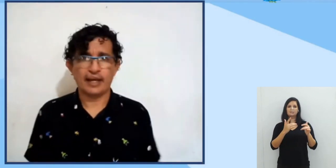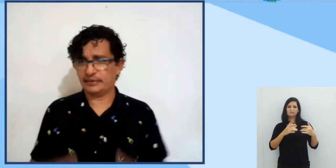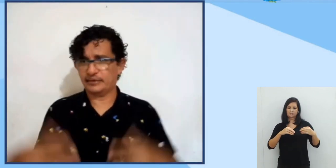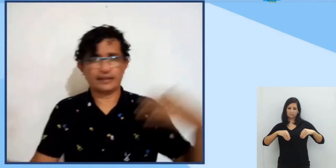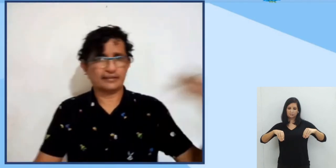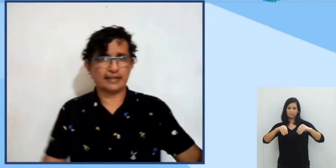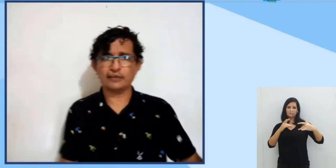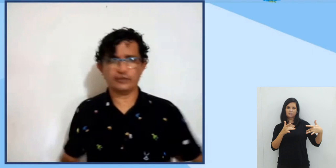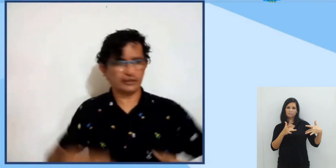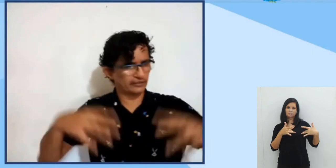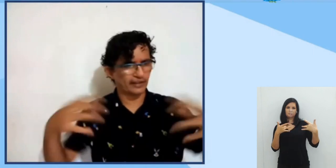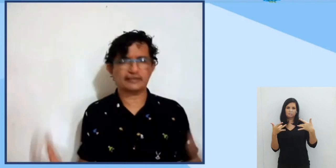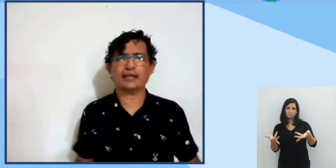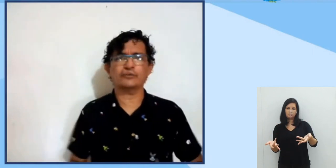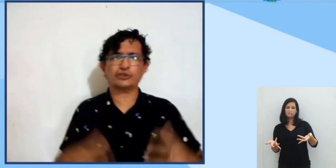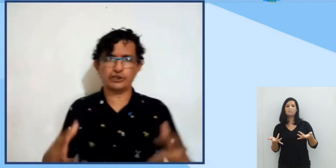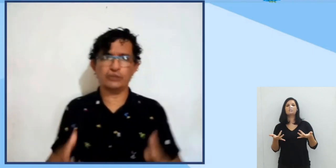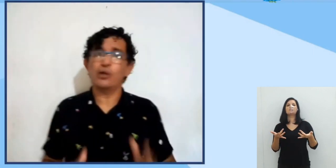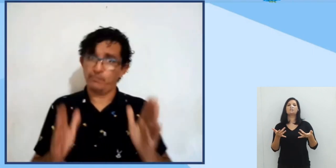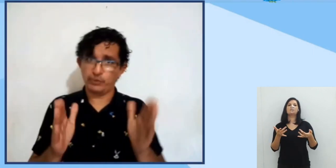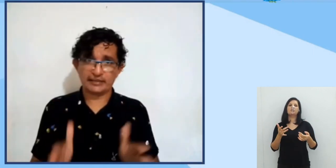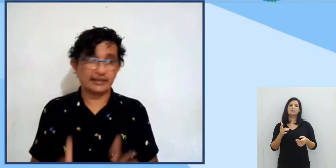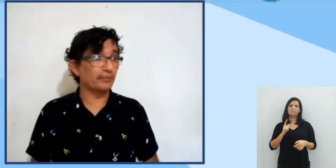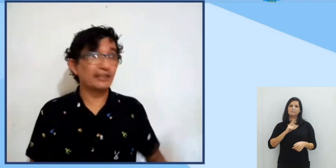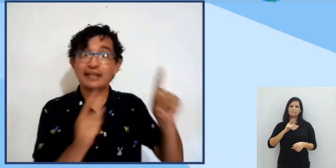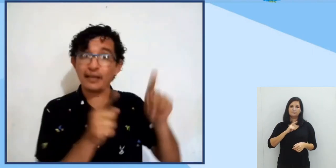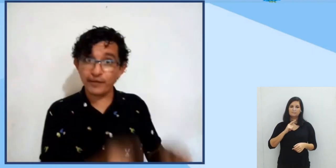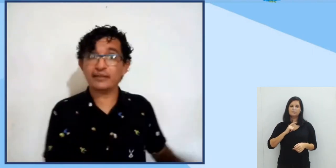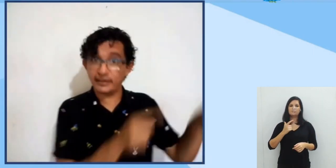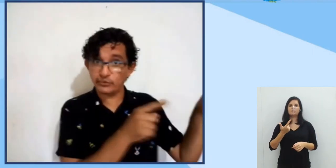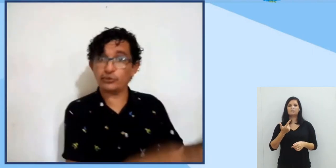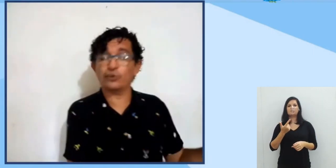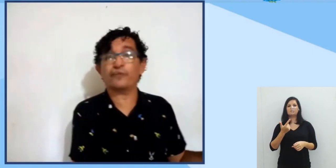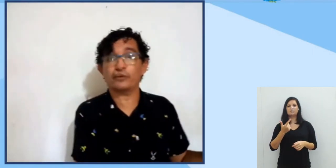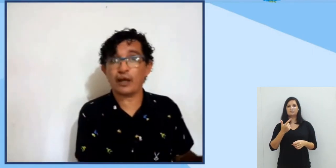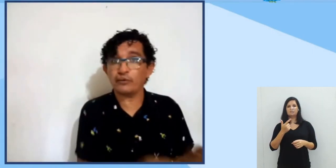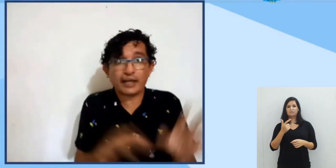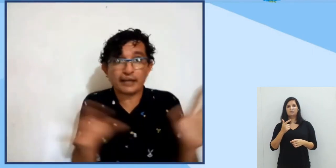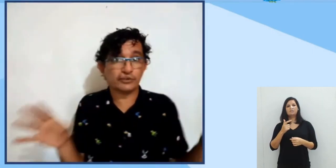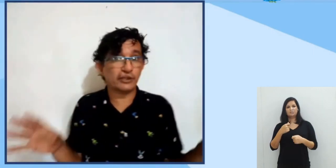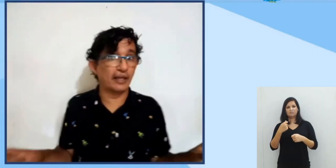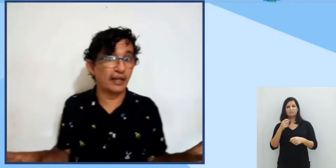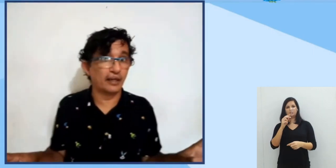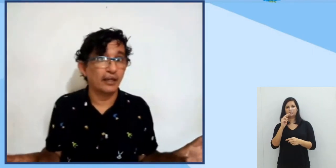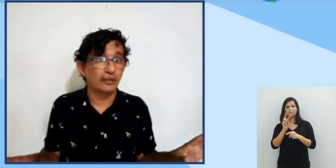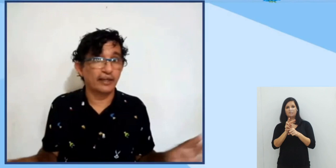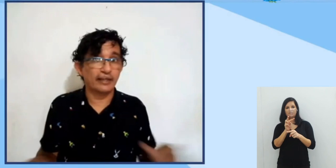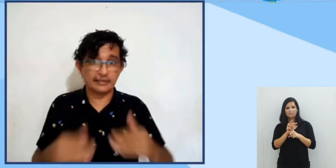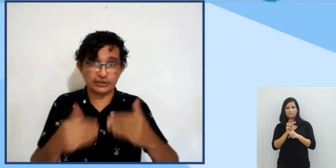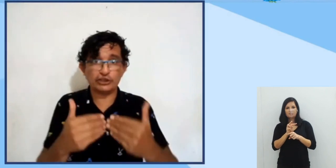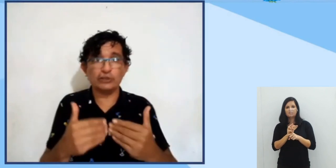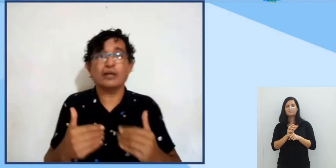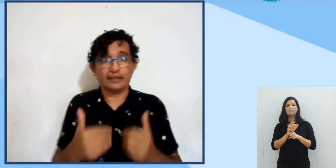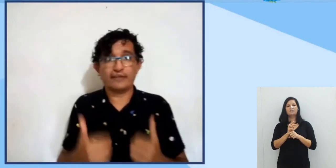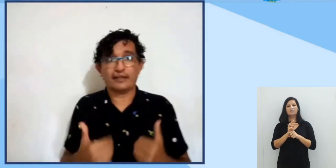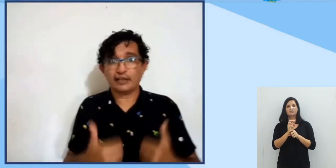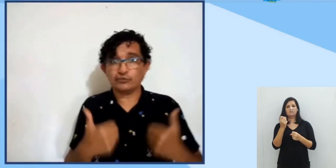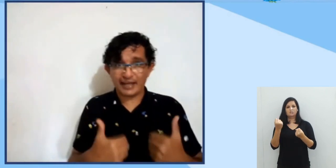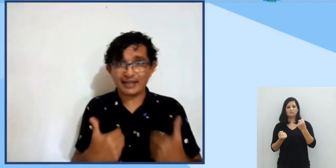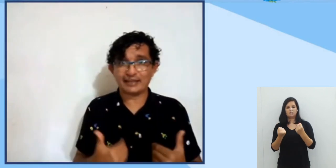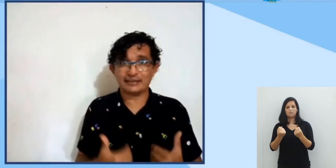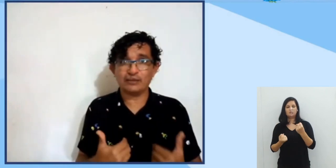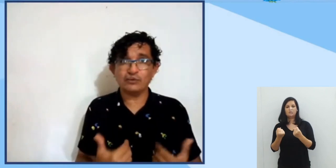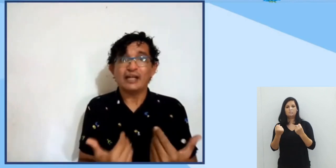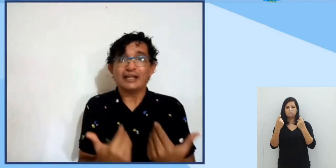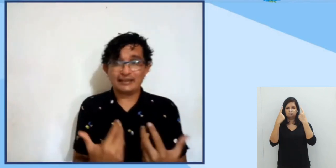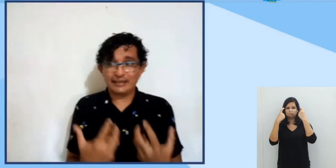terra a esses vassalos, e esses vassalos tinham, por exemplo, que defender o senhor feudal em caso de guerra, né? Eles tinham, na verdade,